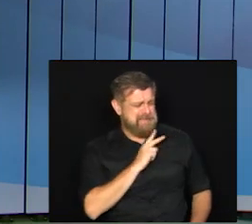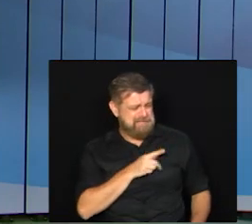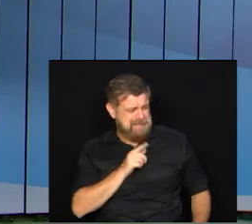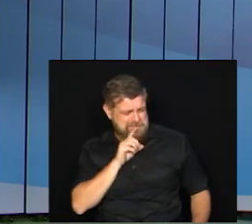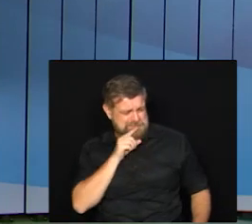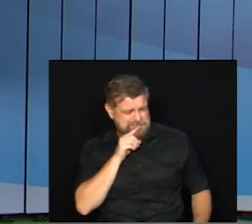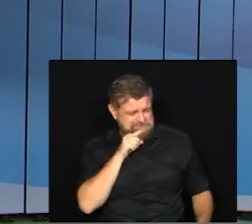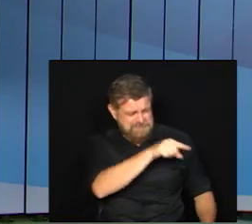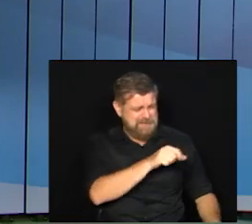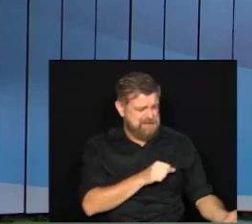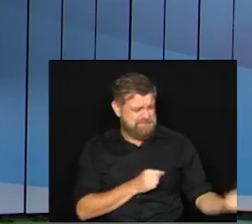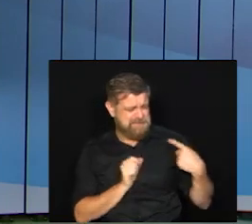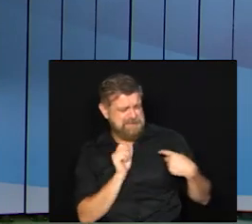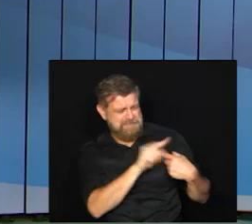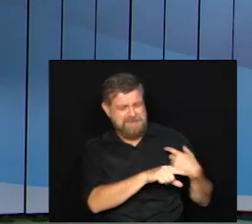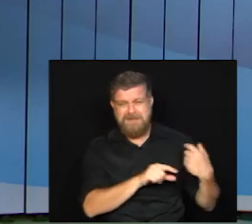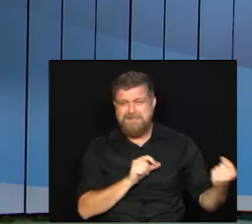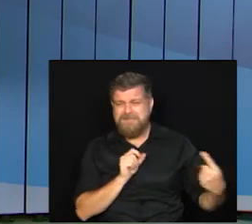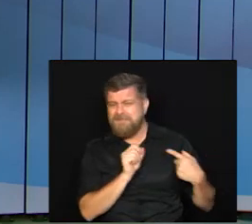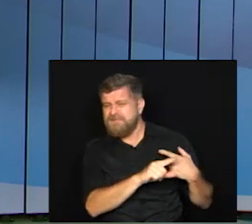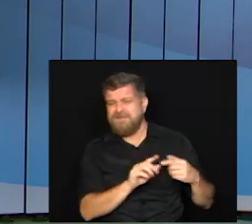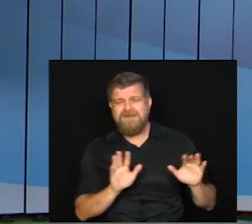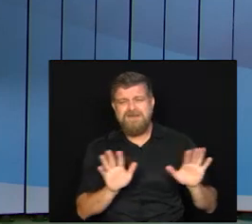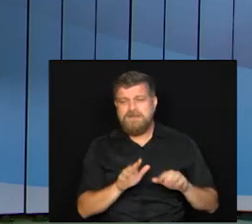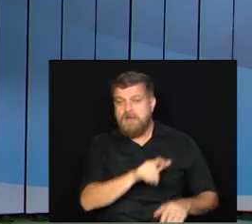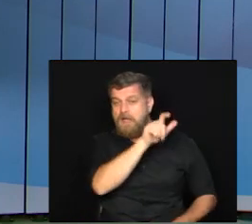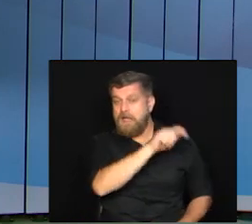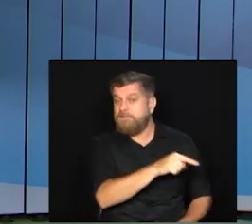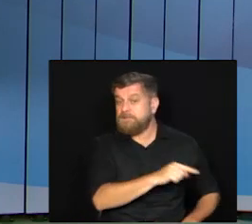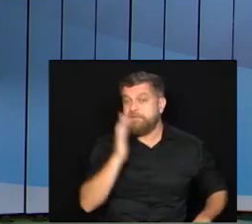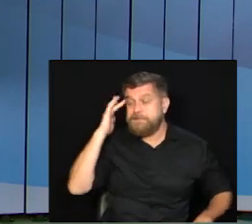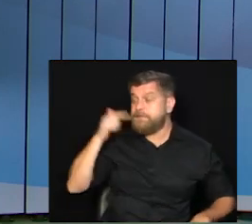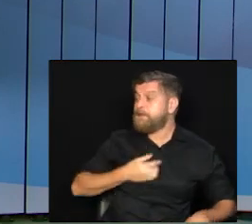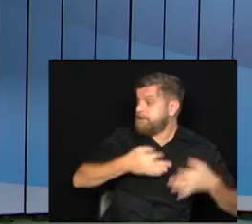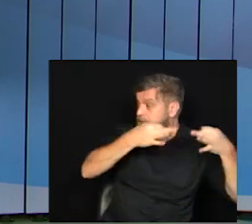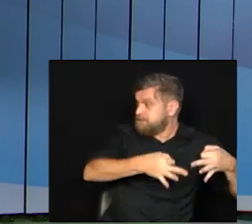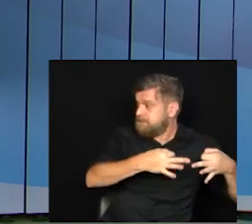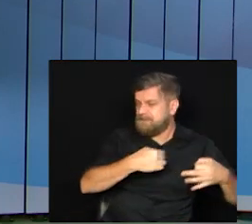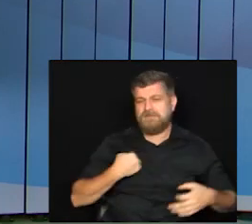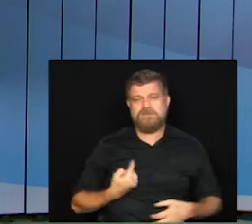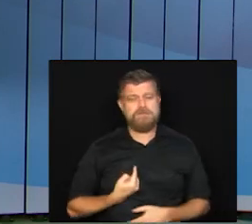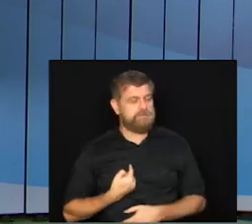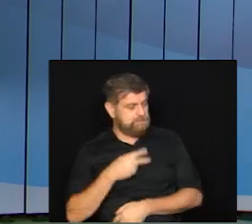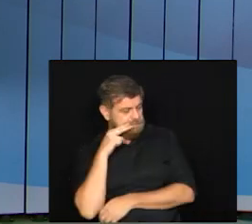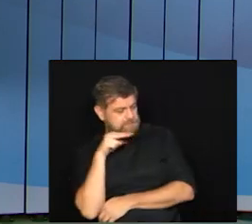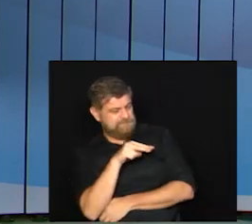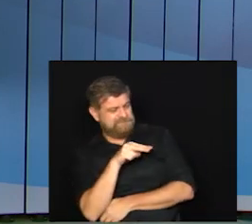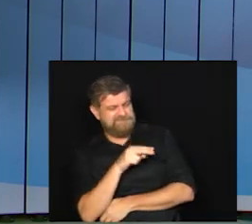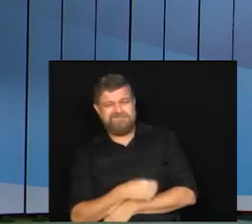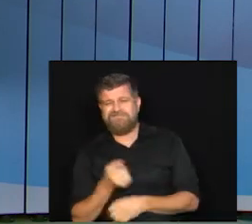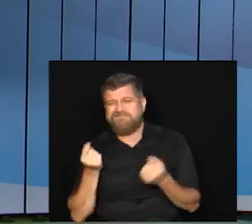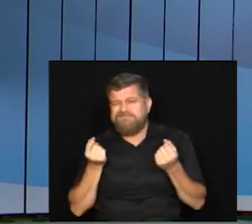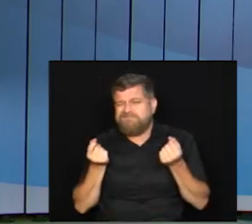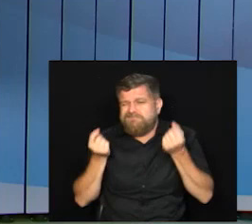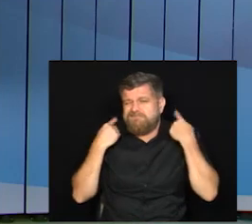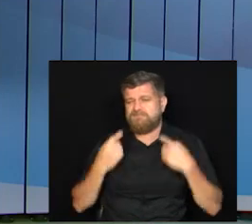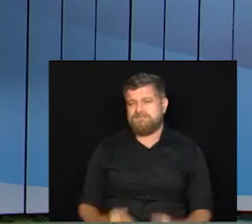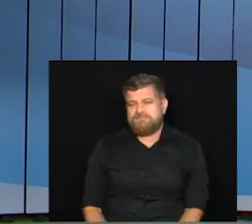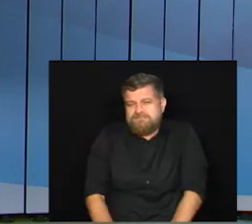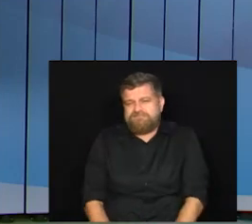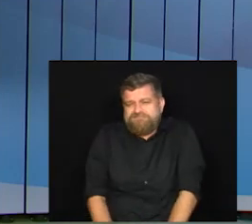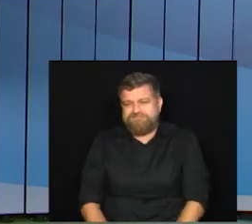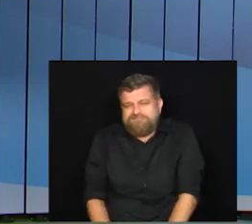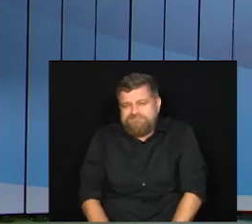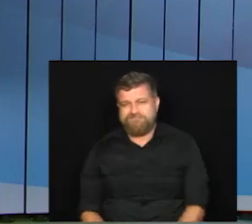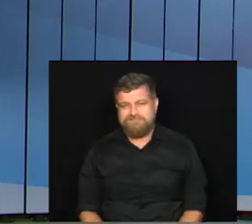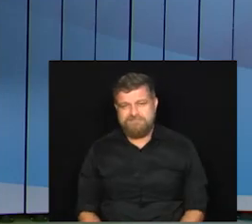ou algo desse sentido, a pessoa vai achar que ela está certa. Então, eu só deixo para lá que a resposta